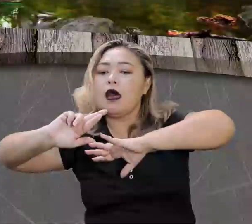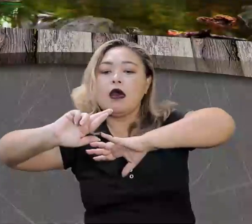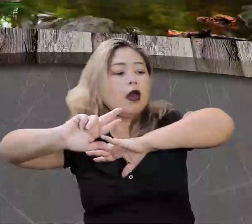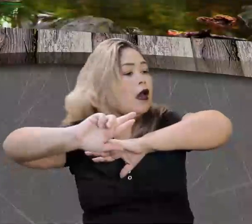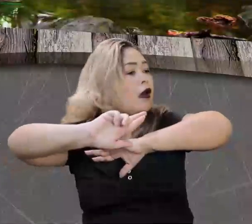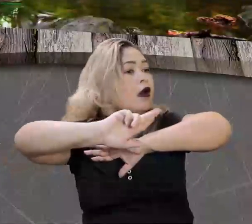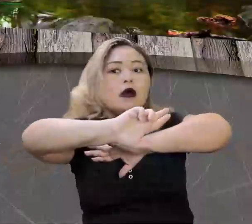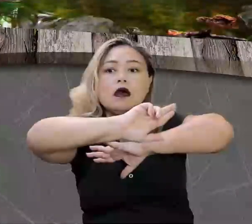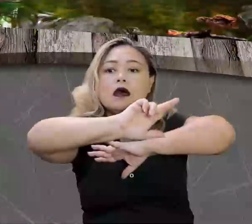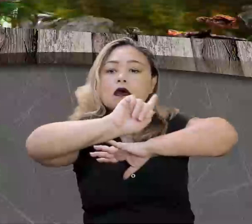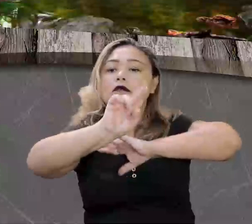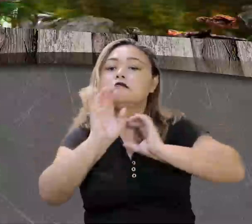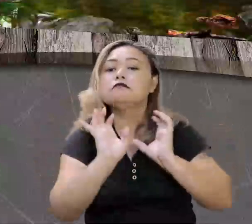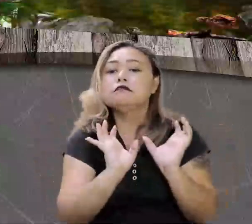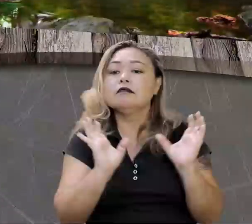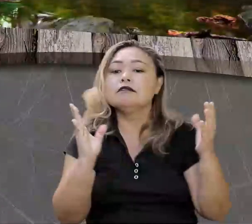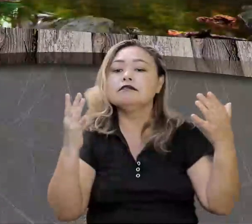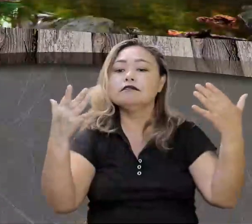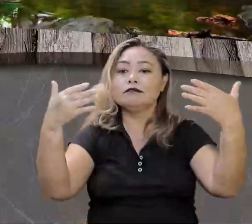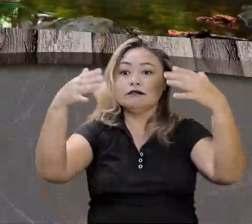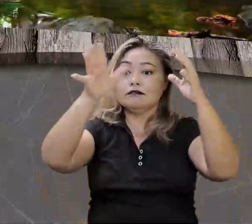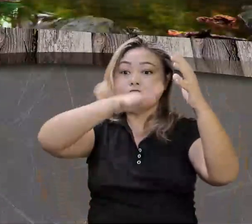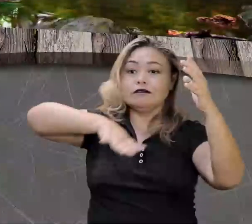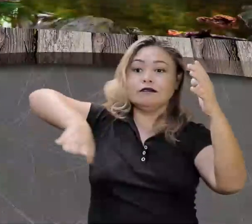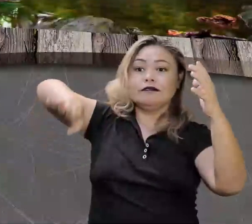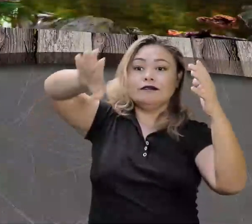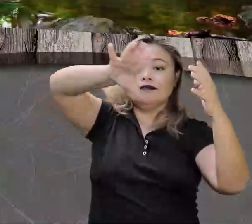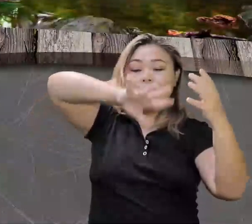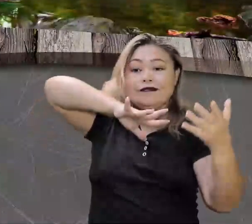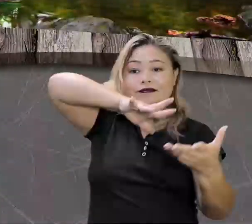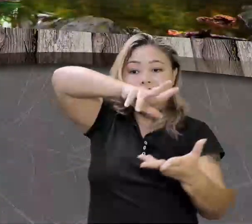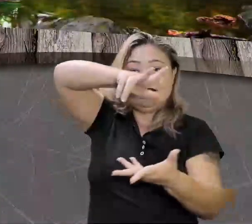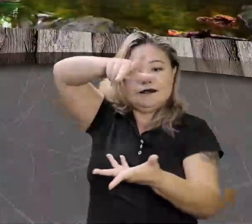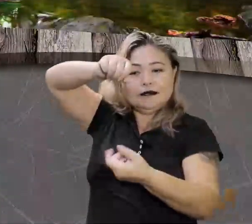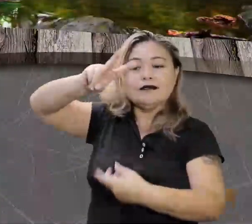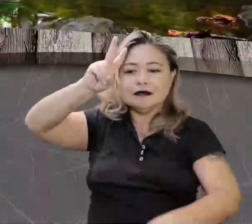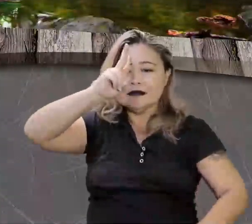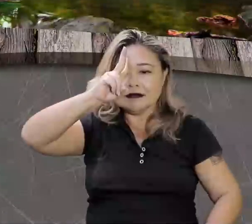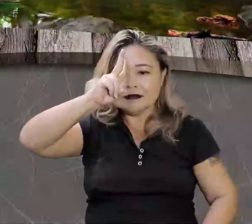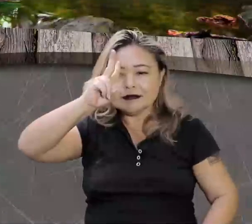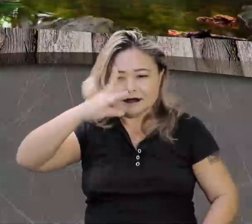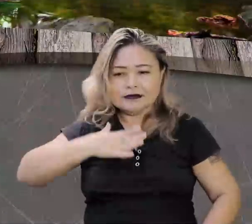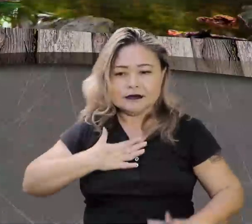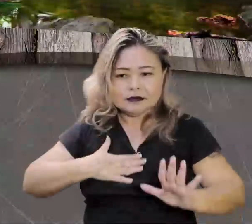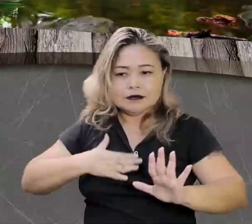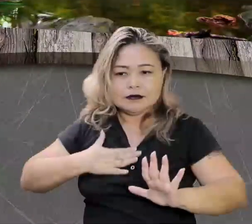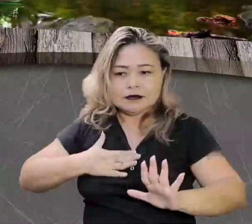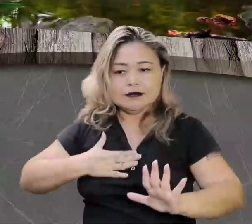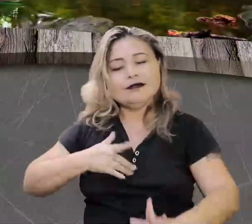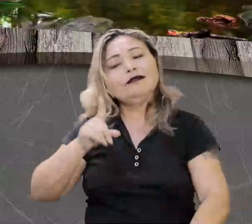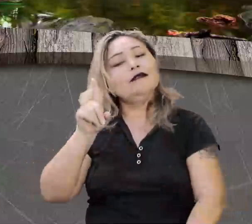né? E aí vão formar a biosfera com tudo. Lembrou? Tranquilo?